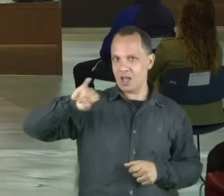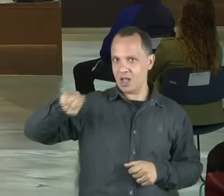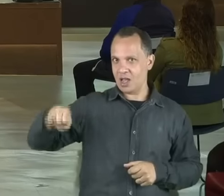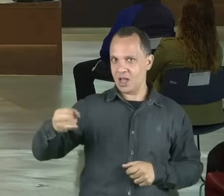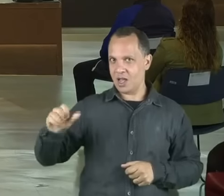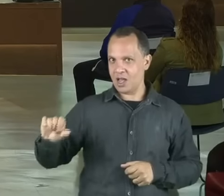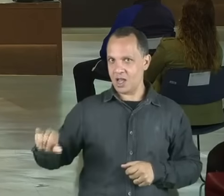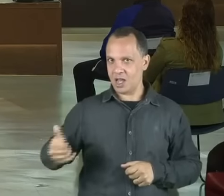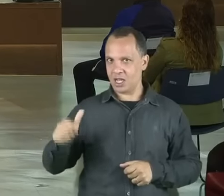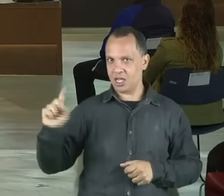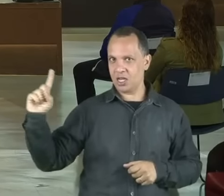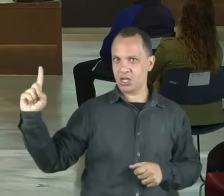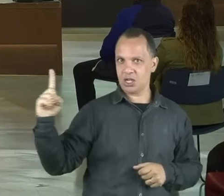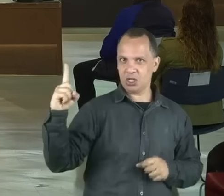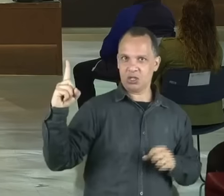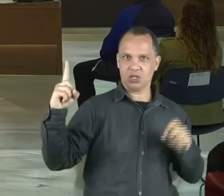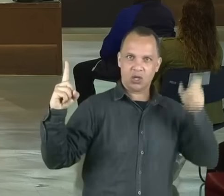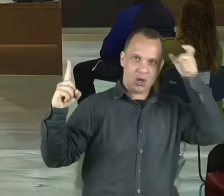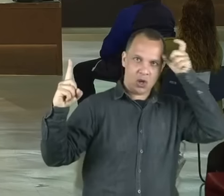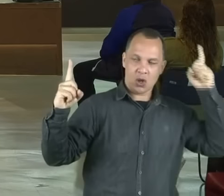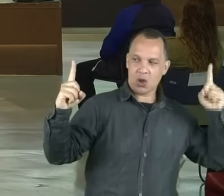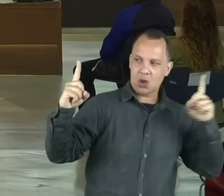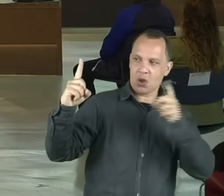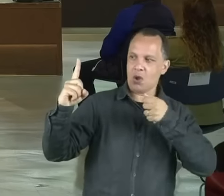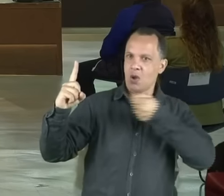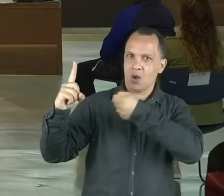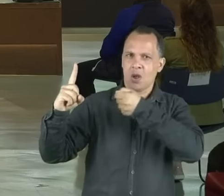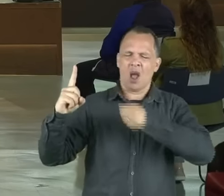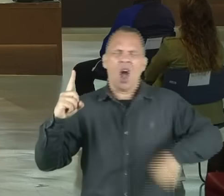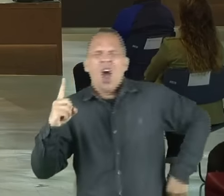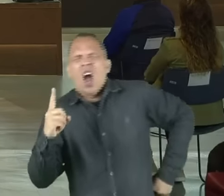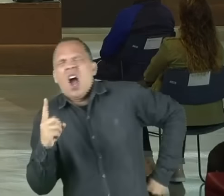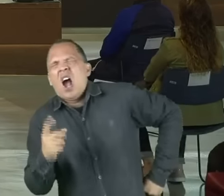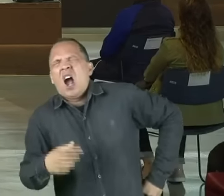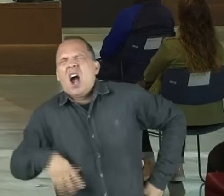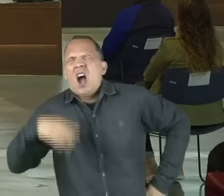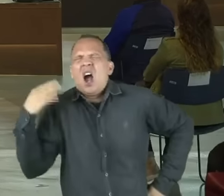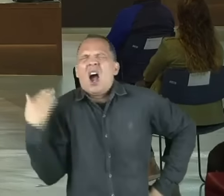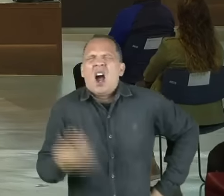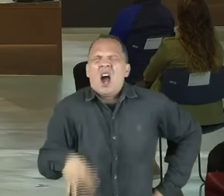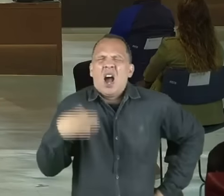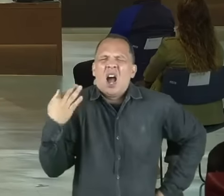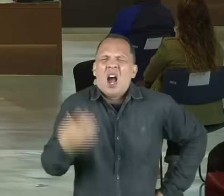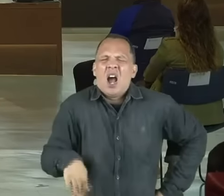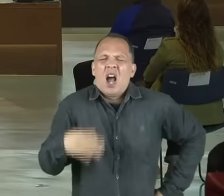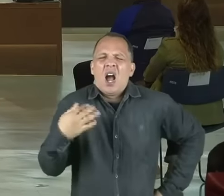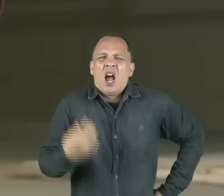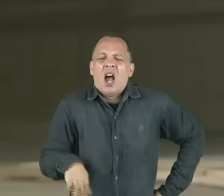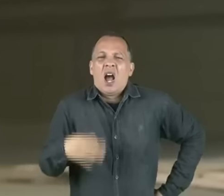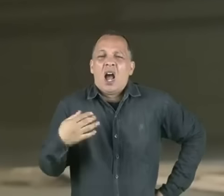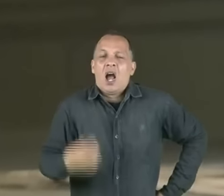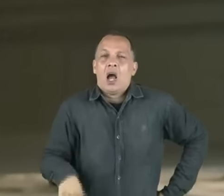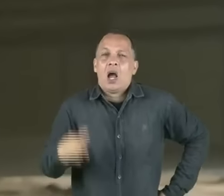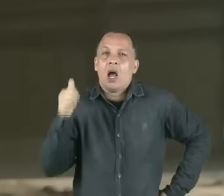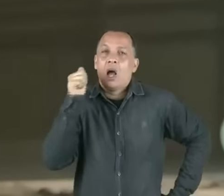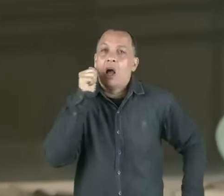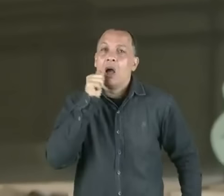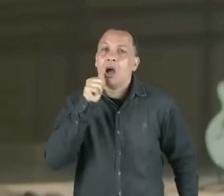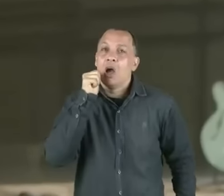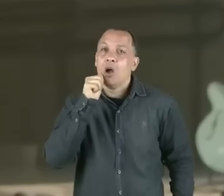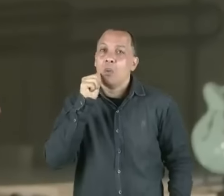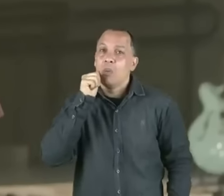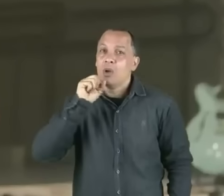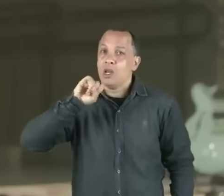e a mulher de jovem agora é a hora que você amaldiçoar Deus amaldiçoar é mal